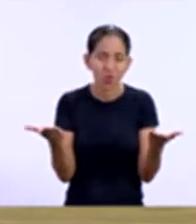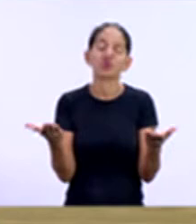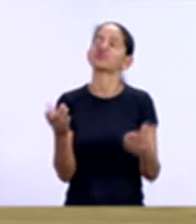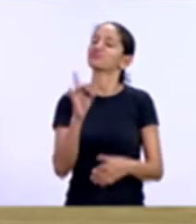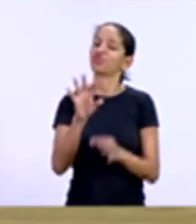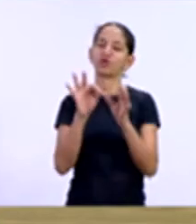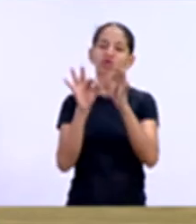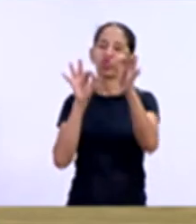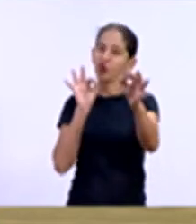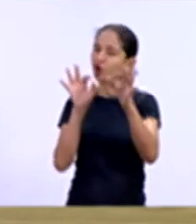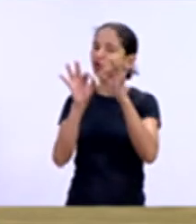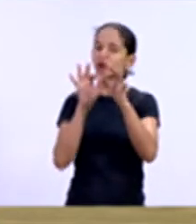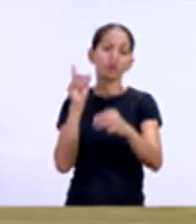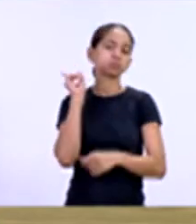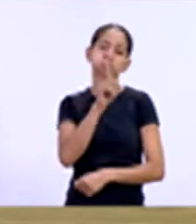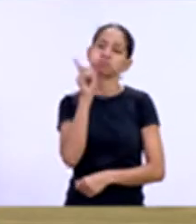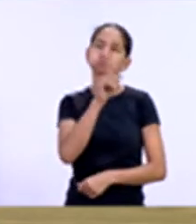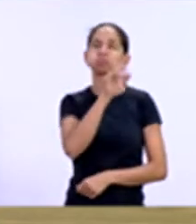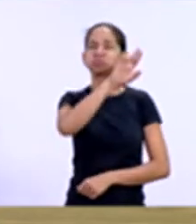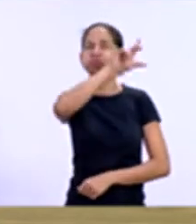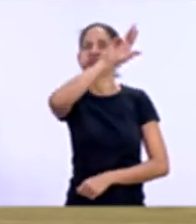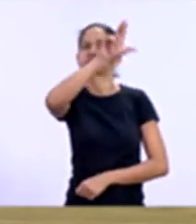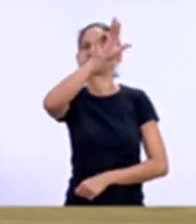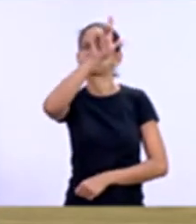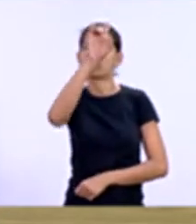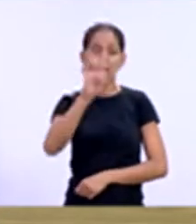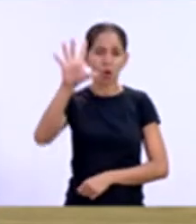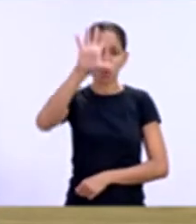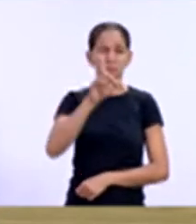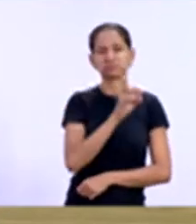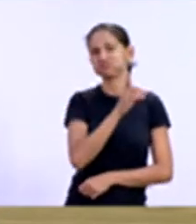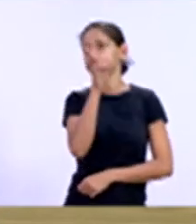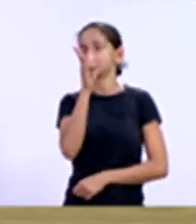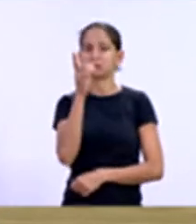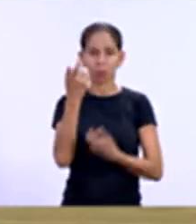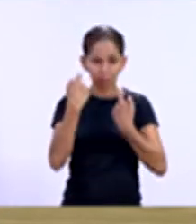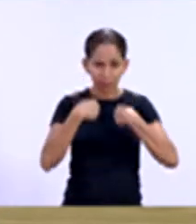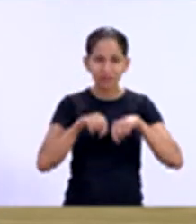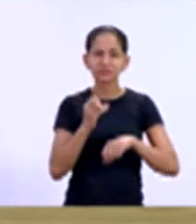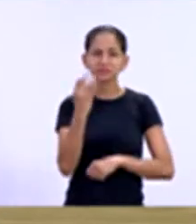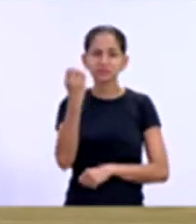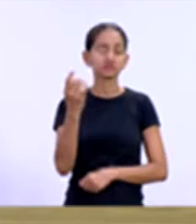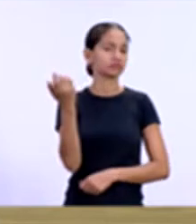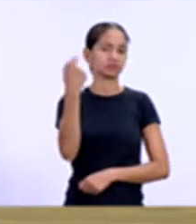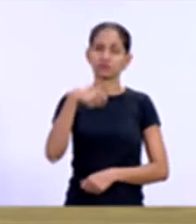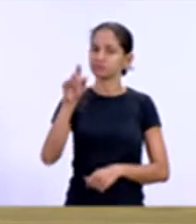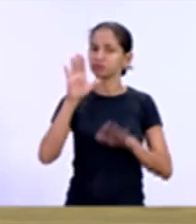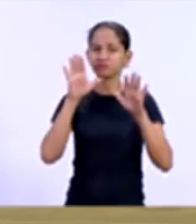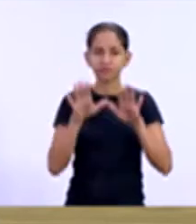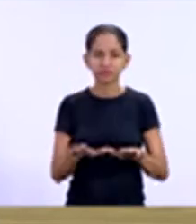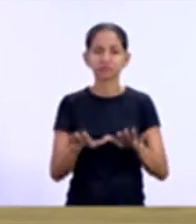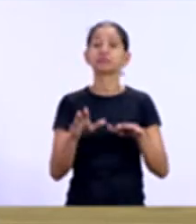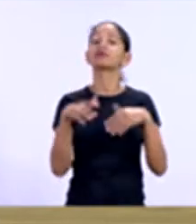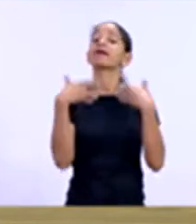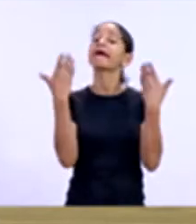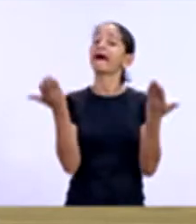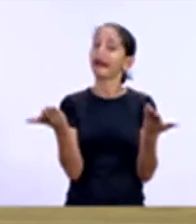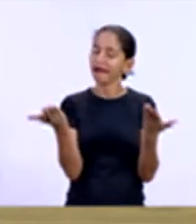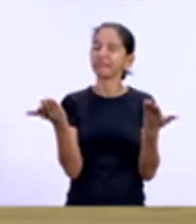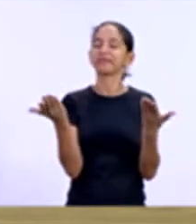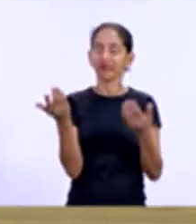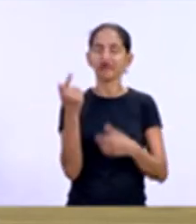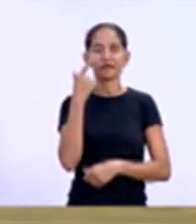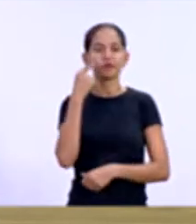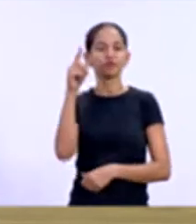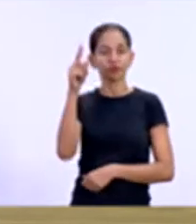instituições nos Estados Unidos, na Europa. Então você não precisa ir lá nos Estados Unidos fazer aquele curso, se quiser, né? Mas você não precisa ir lá fazer aquele curso,